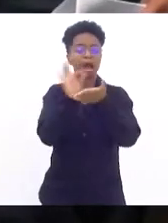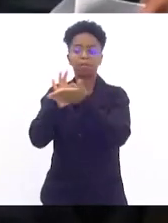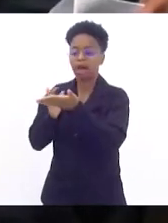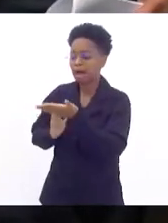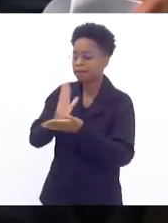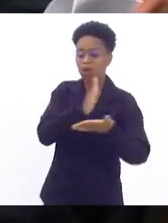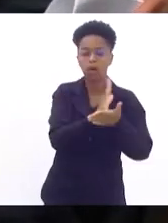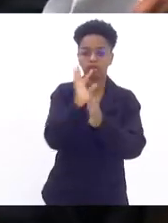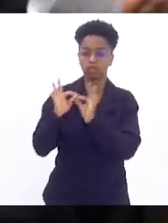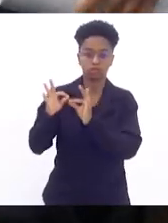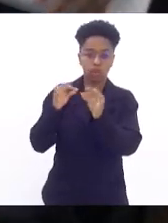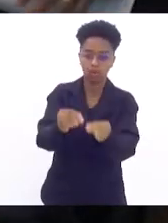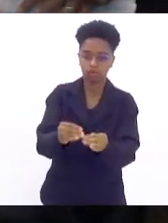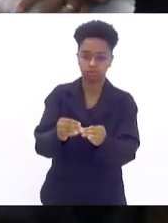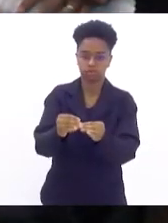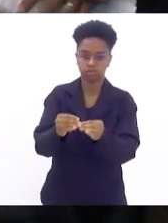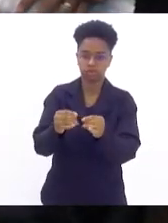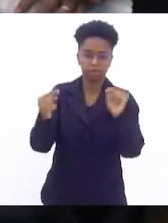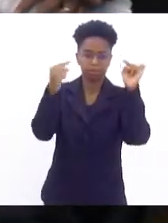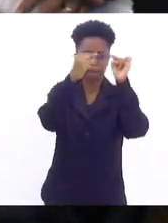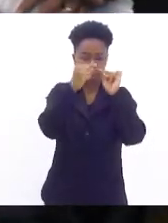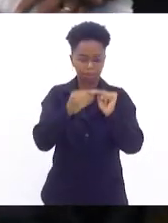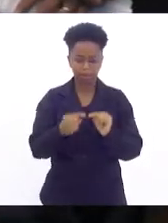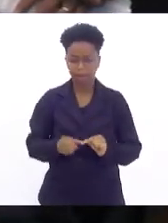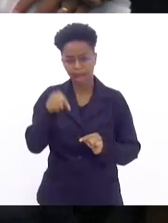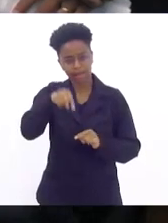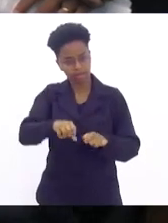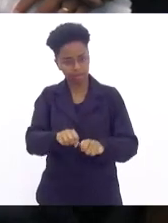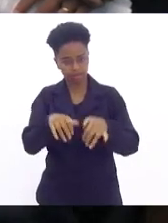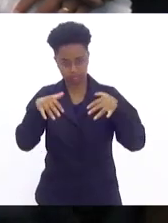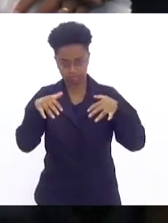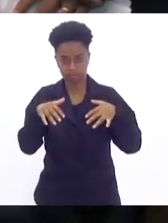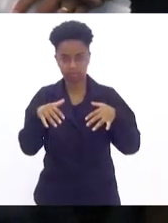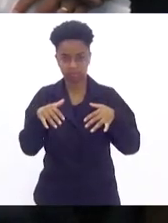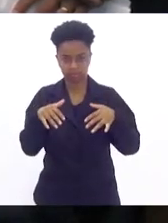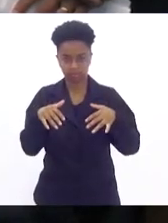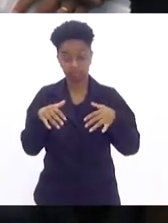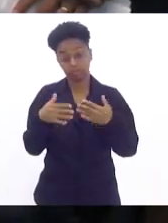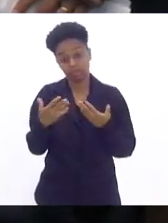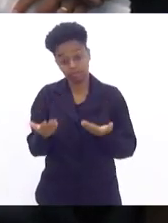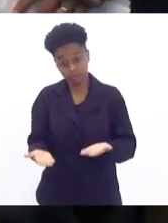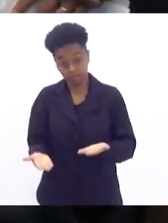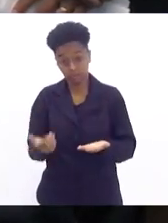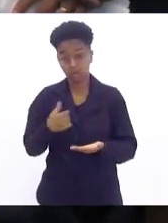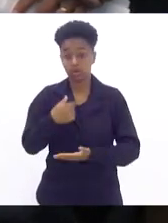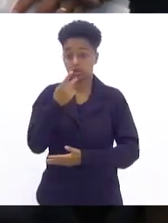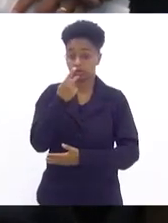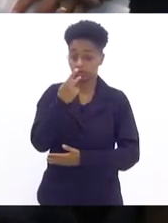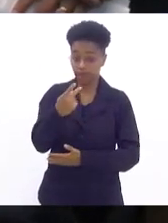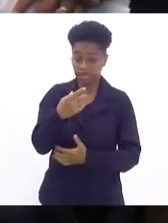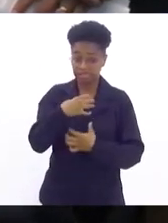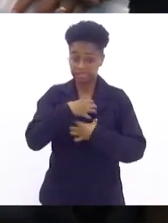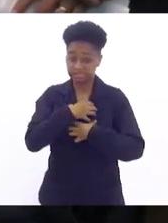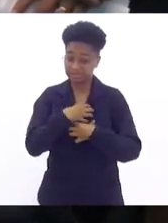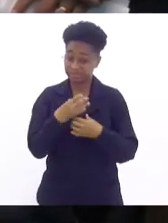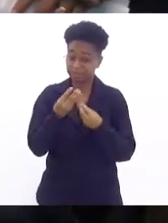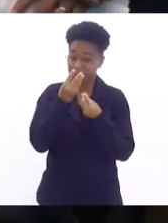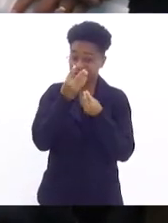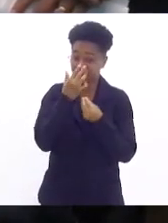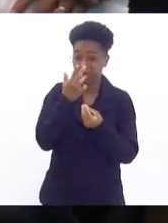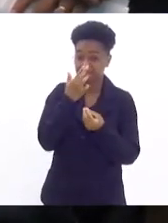aprovada ritualmente no plenário da Assembleia Legislativa então quando eu falo que essa sensação de impunidade